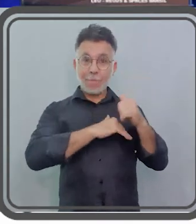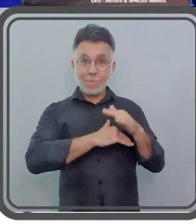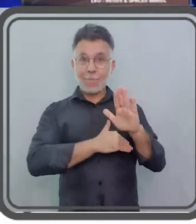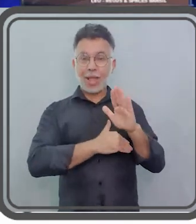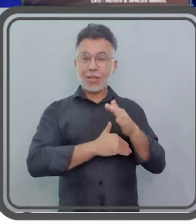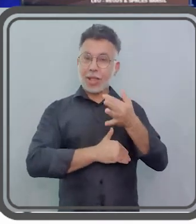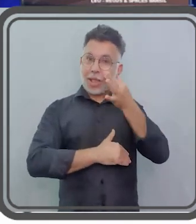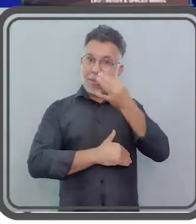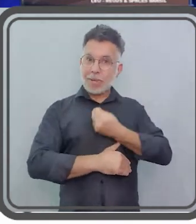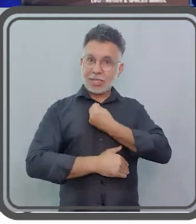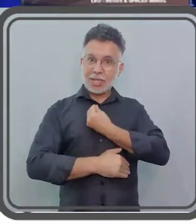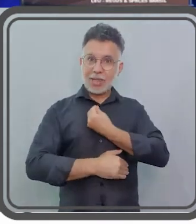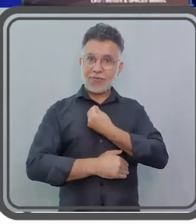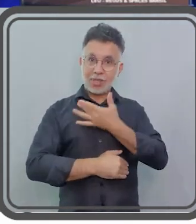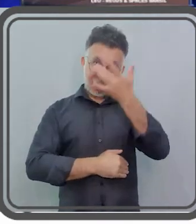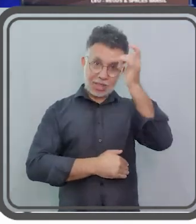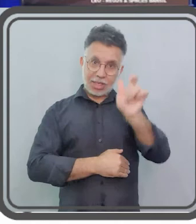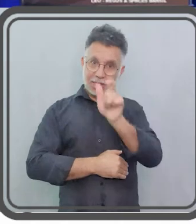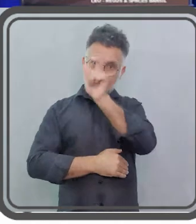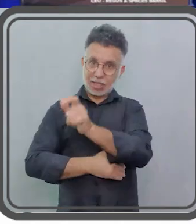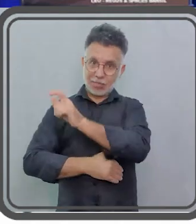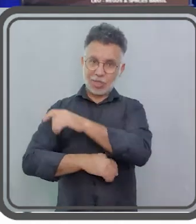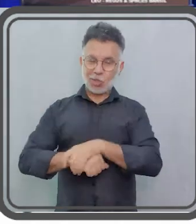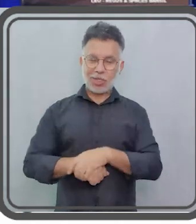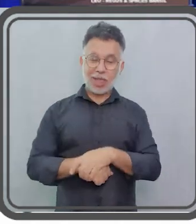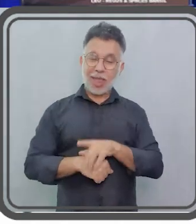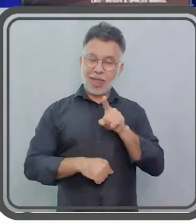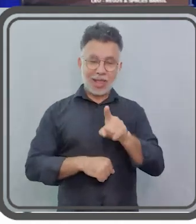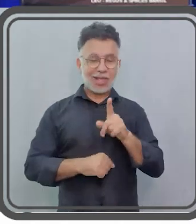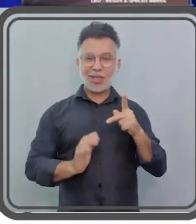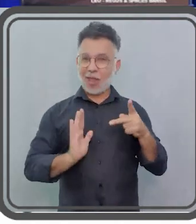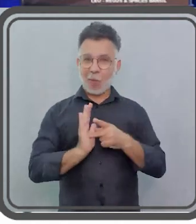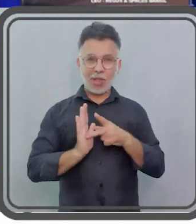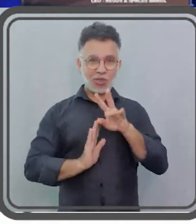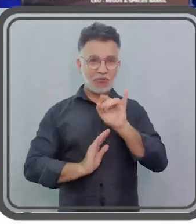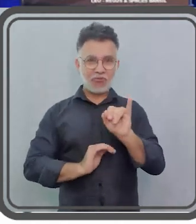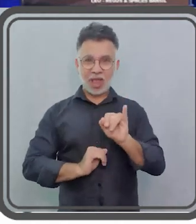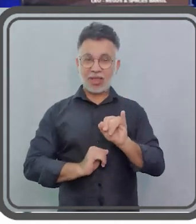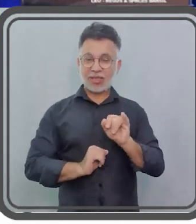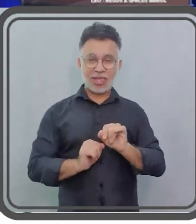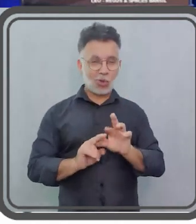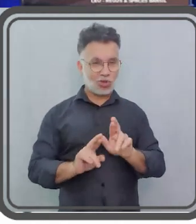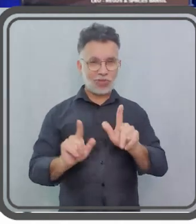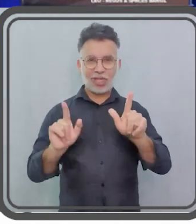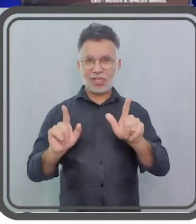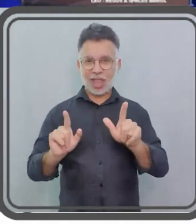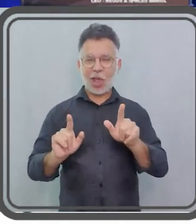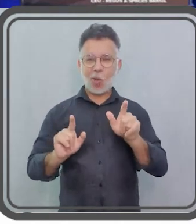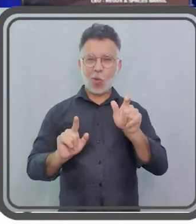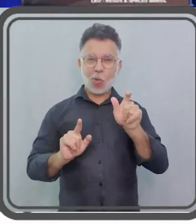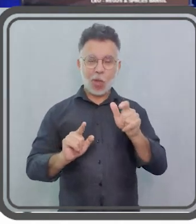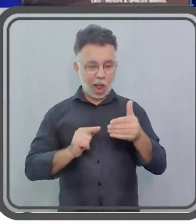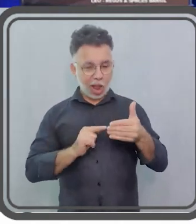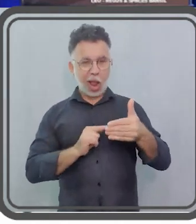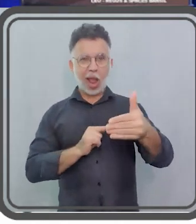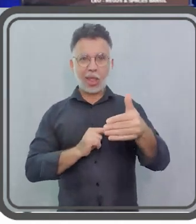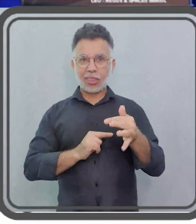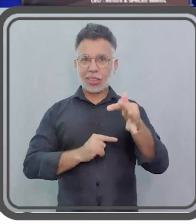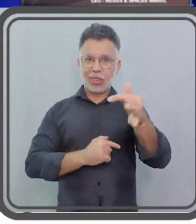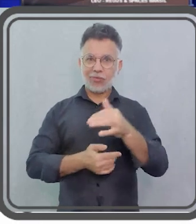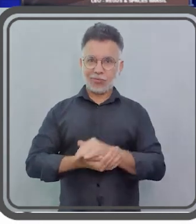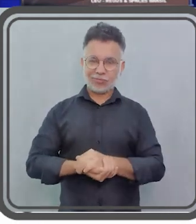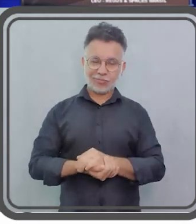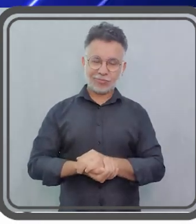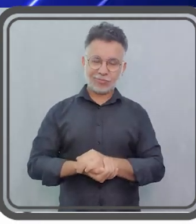na vida da pessoa. Isso realmente vai ser um diferencial a longo prazo.